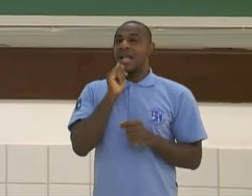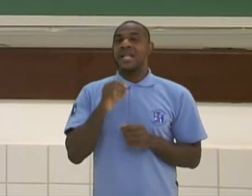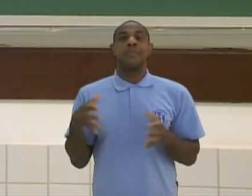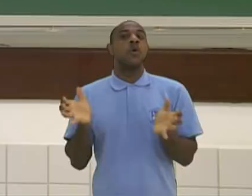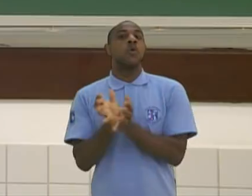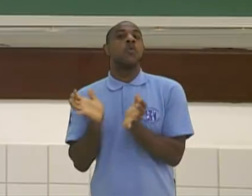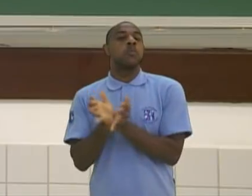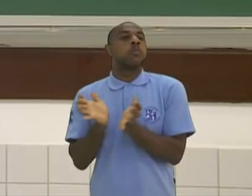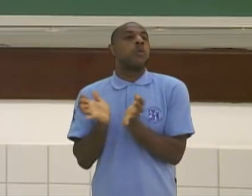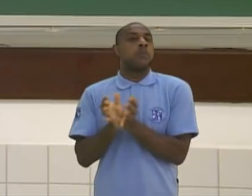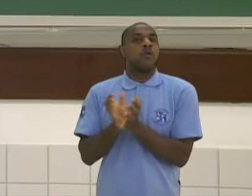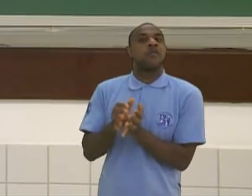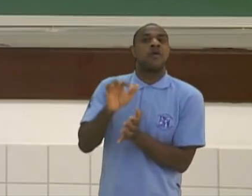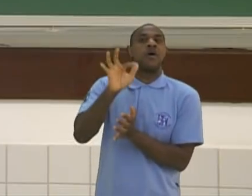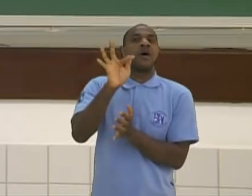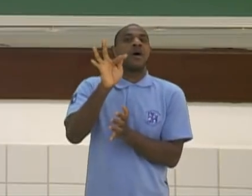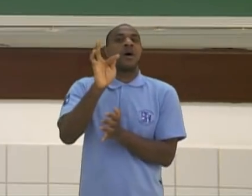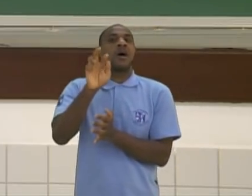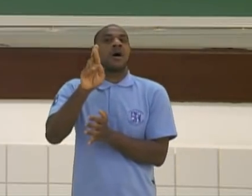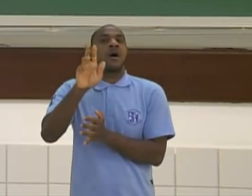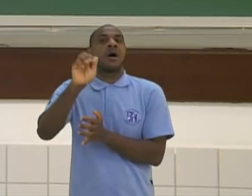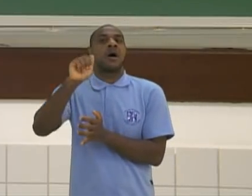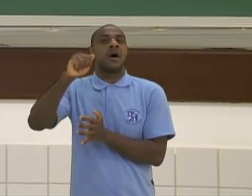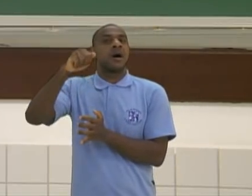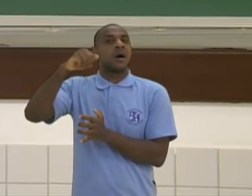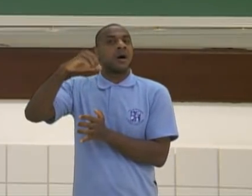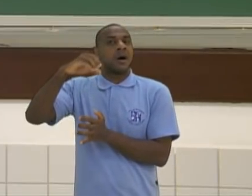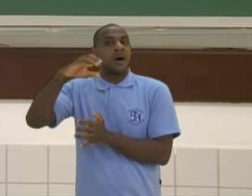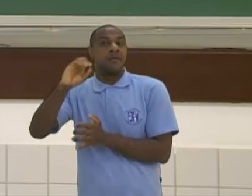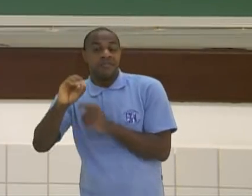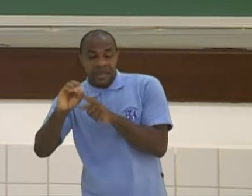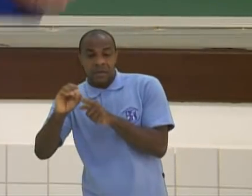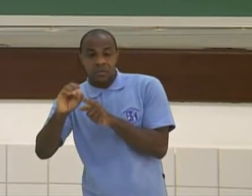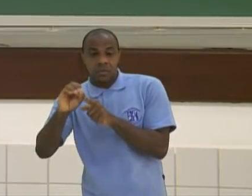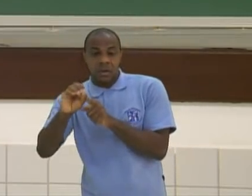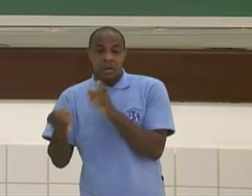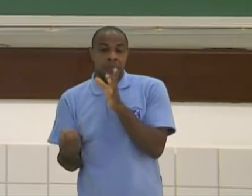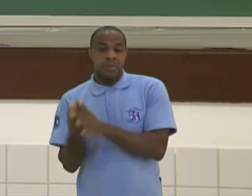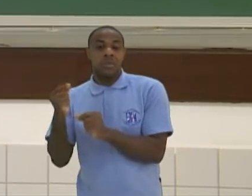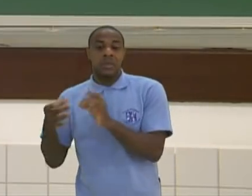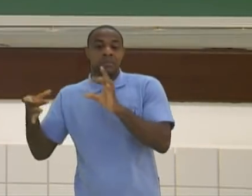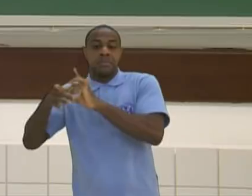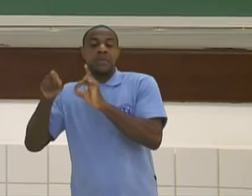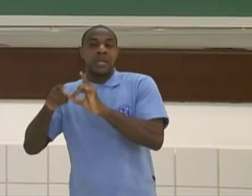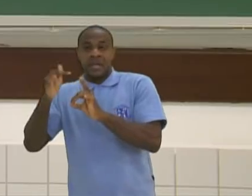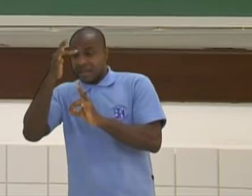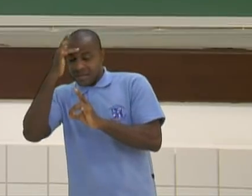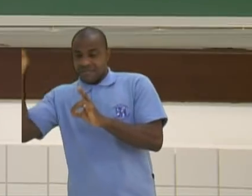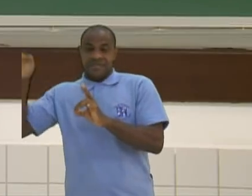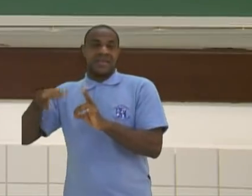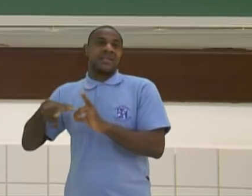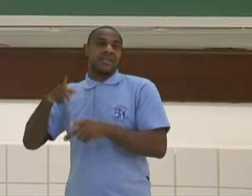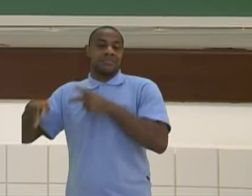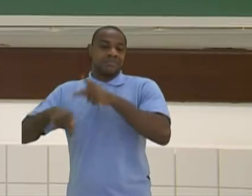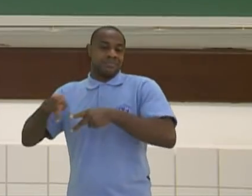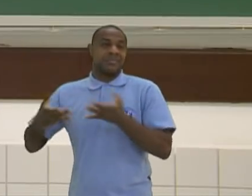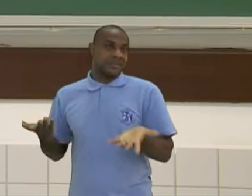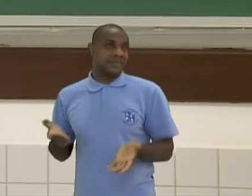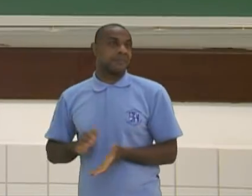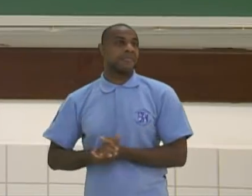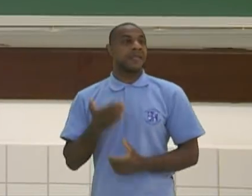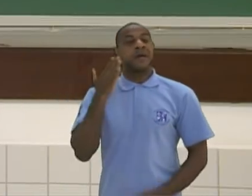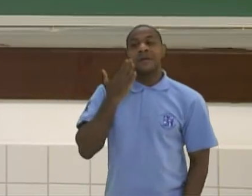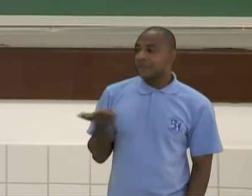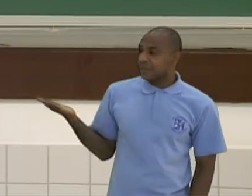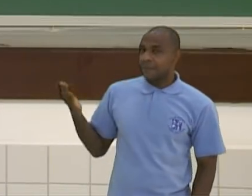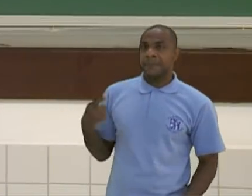um exemplo, né? Então, assim, é interessante nós pensarmos nisso. Por que temos tanta fonte sobre os romanos? Chega nos germanos, porque eles não tinham escrita?